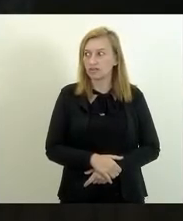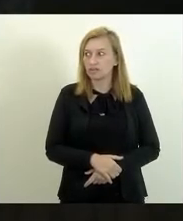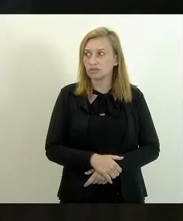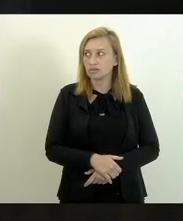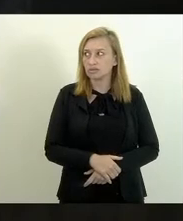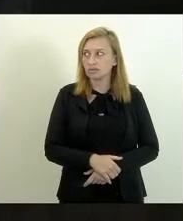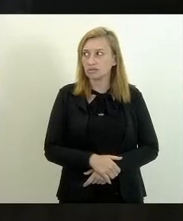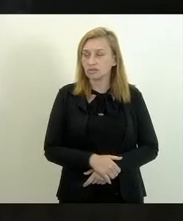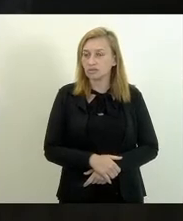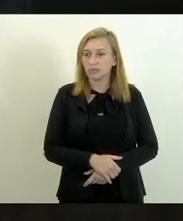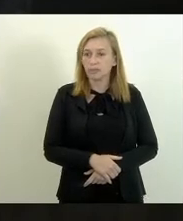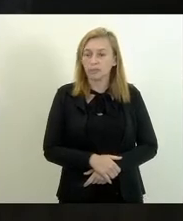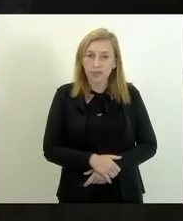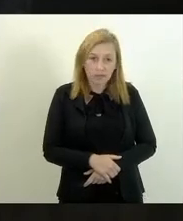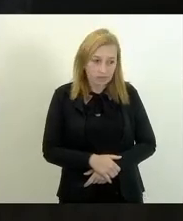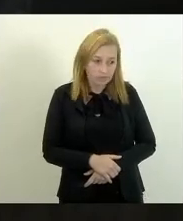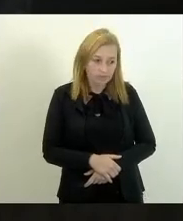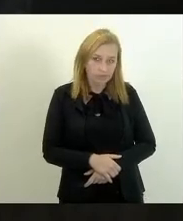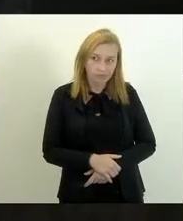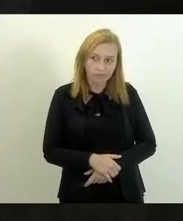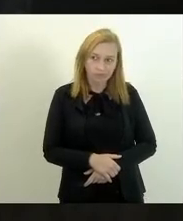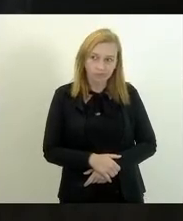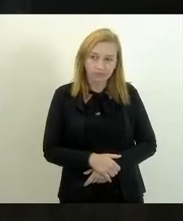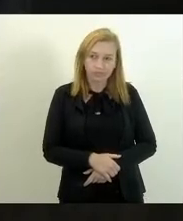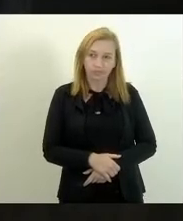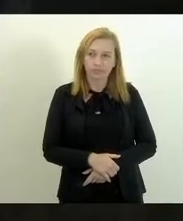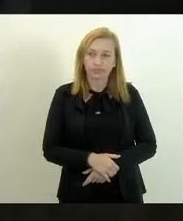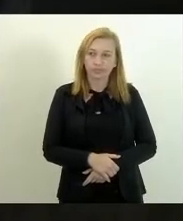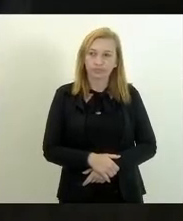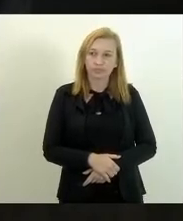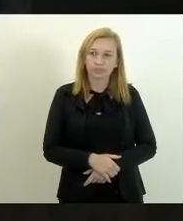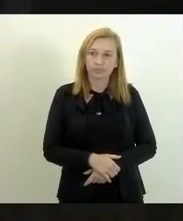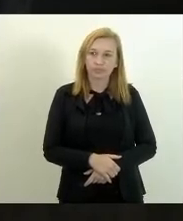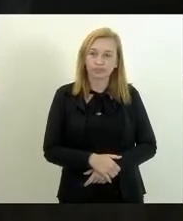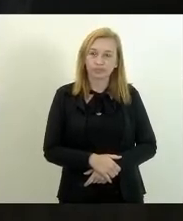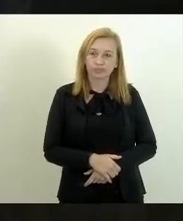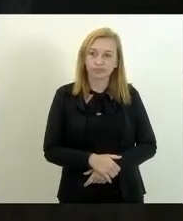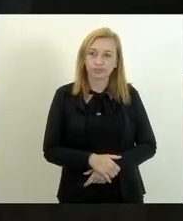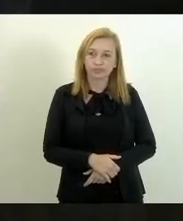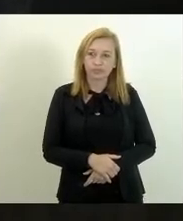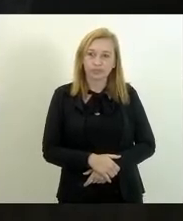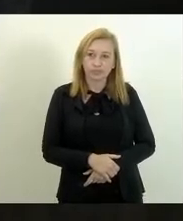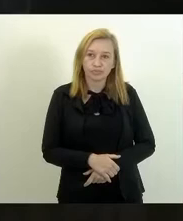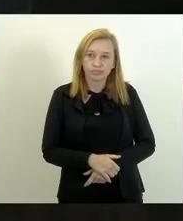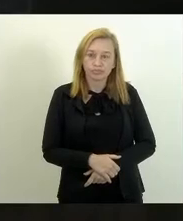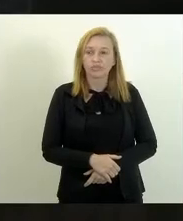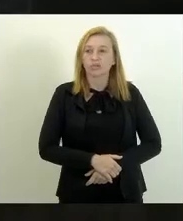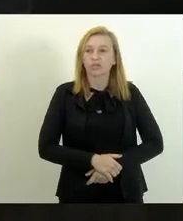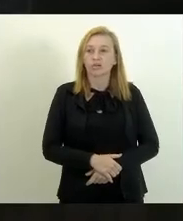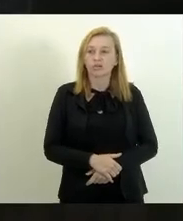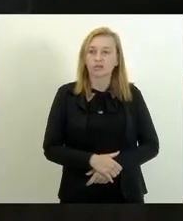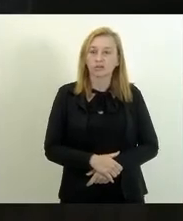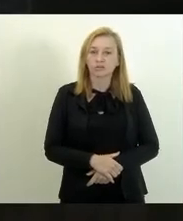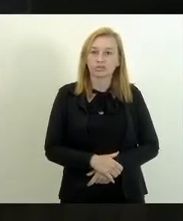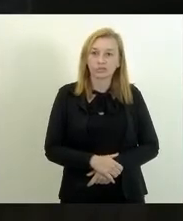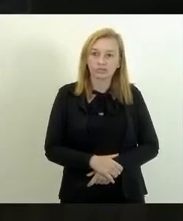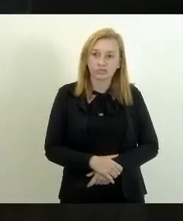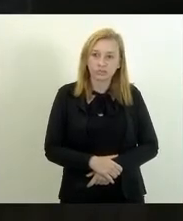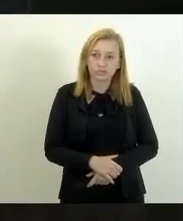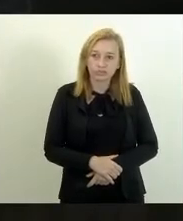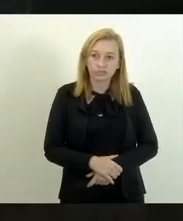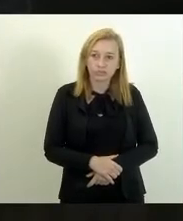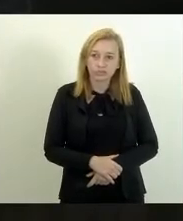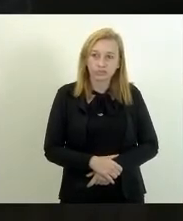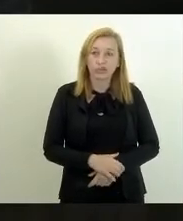Deputado Alexandre Freitas, mais novo, sem partido, a bem